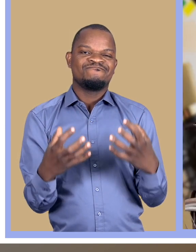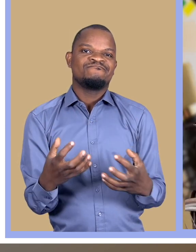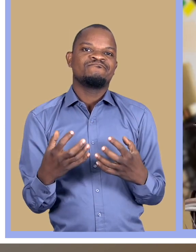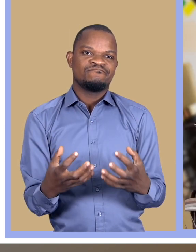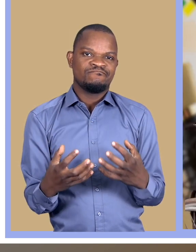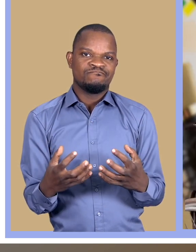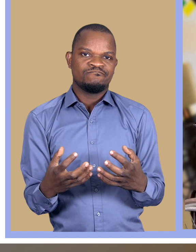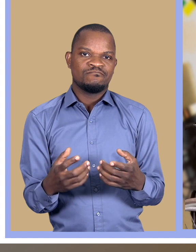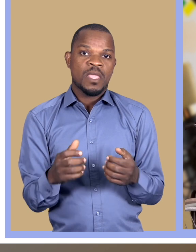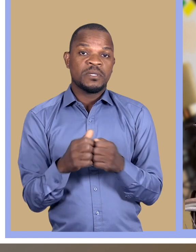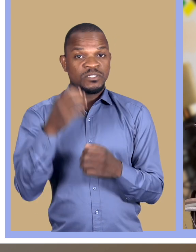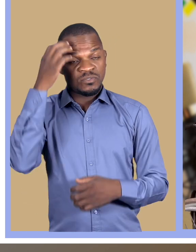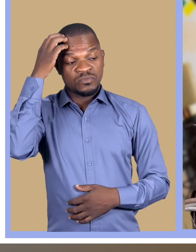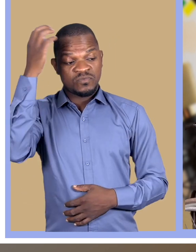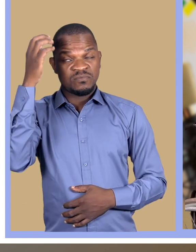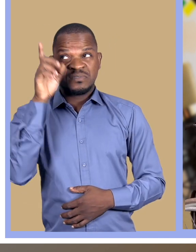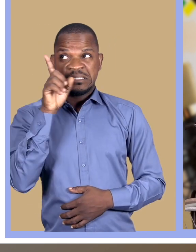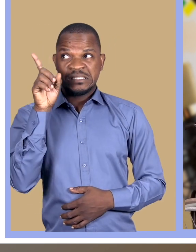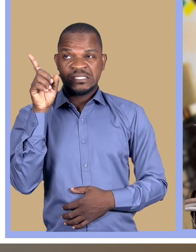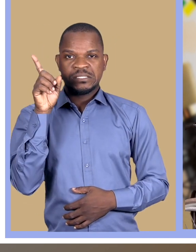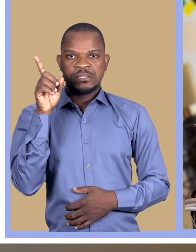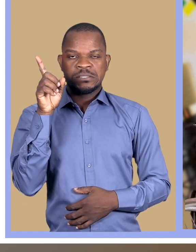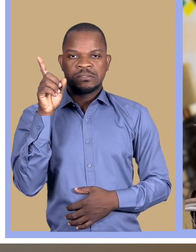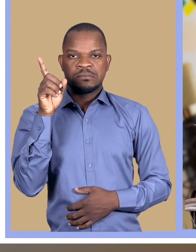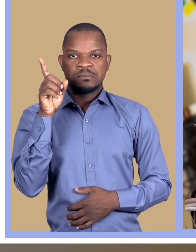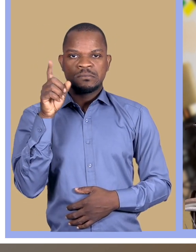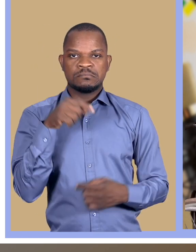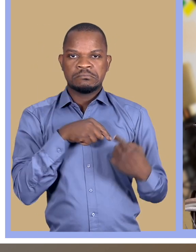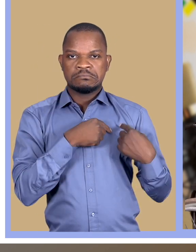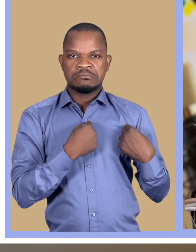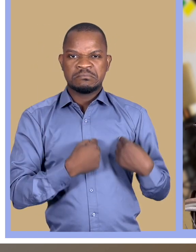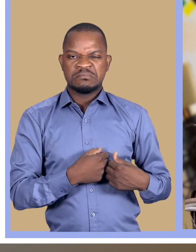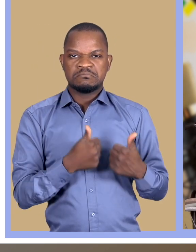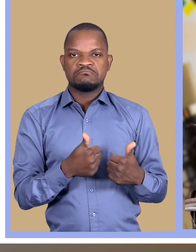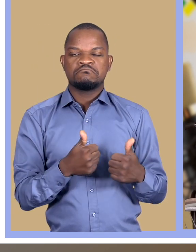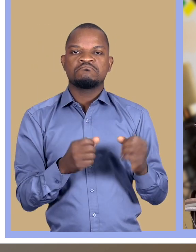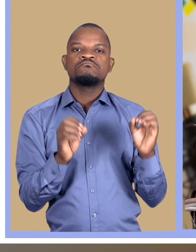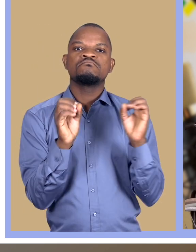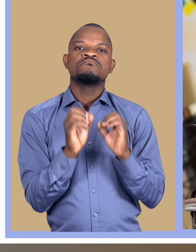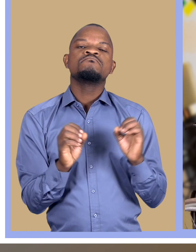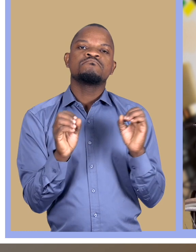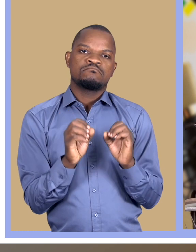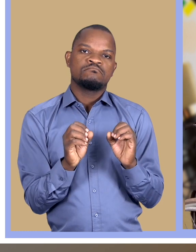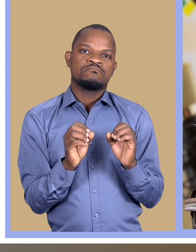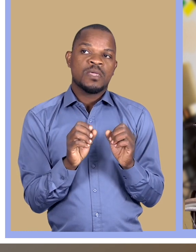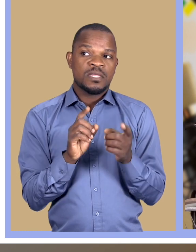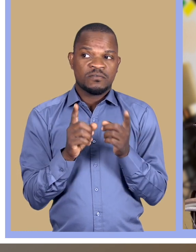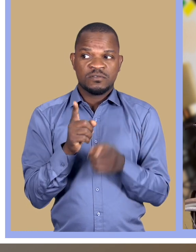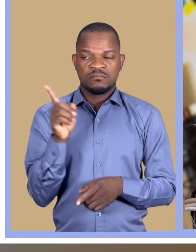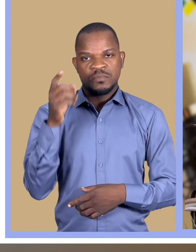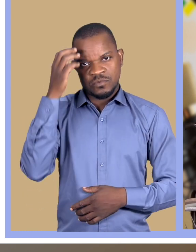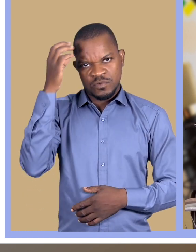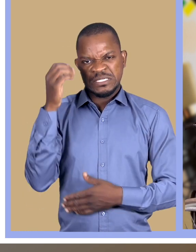governo não tem sido irmão neste processo. E era positivo se nós tivéssemos mais apoio